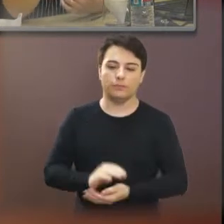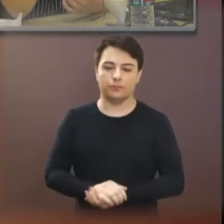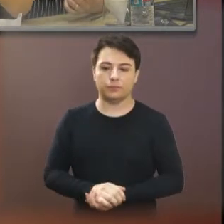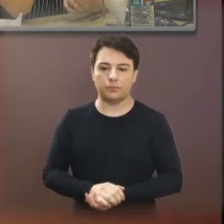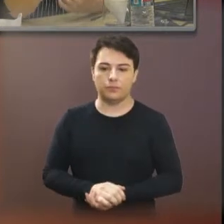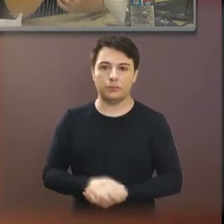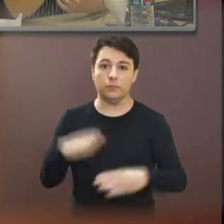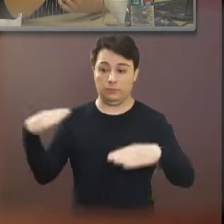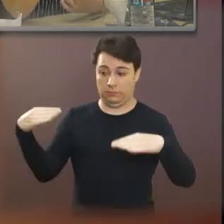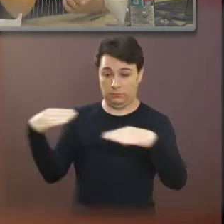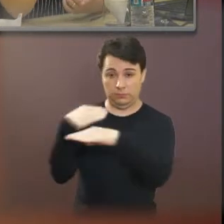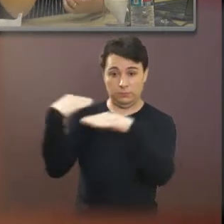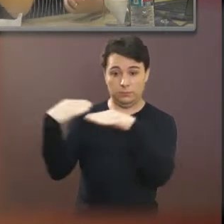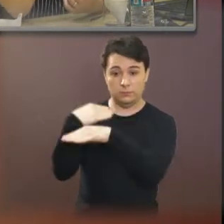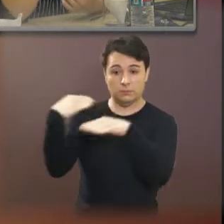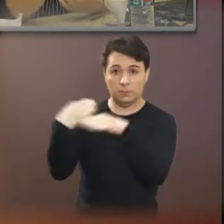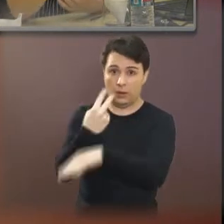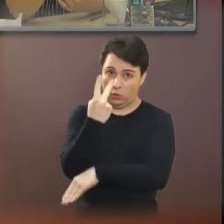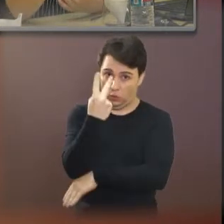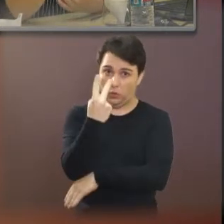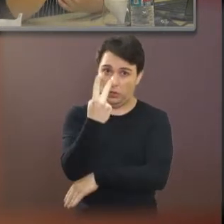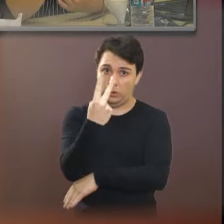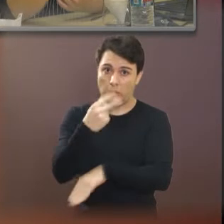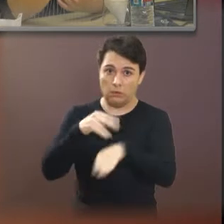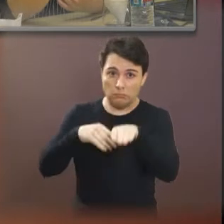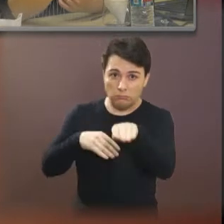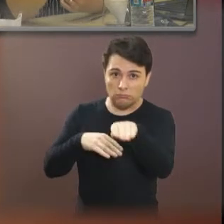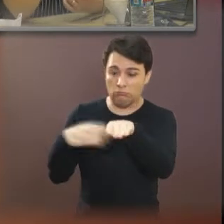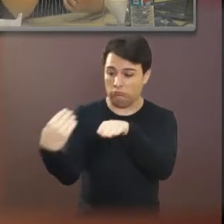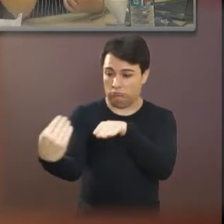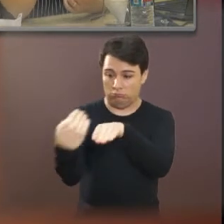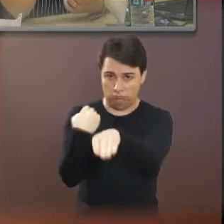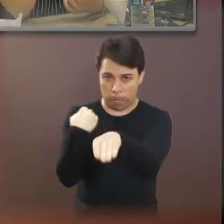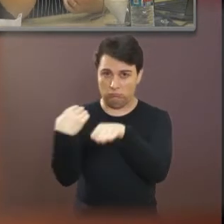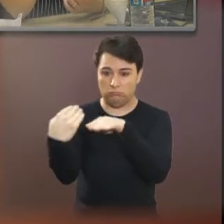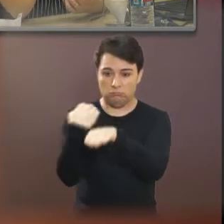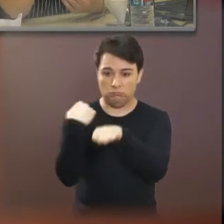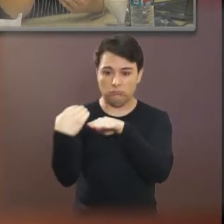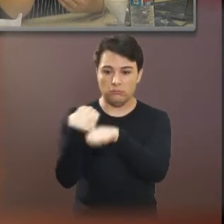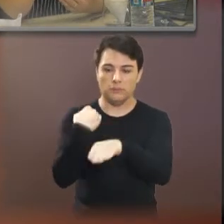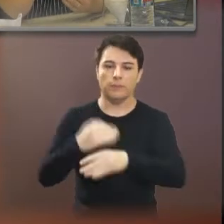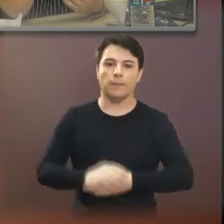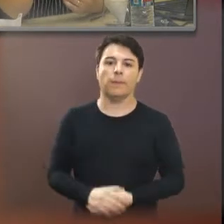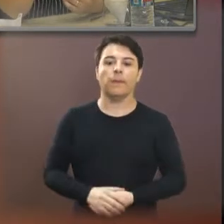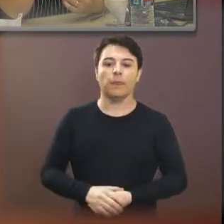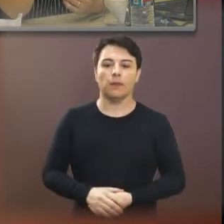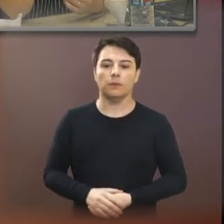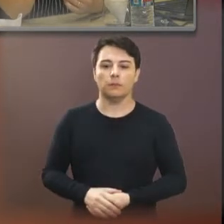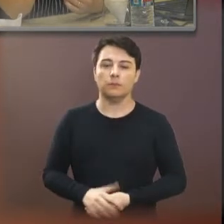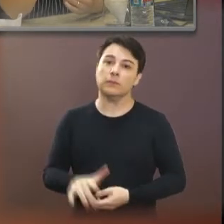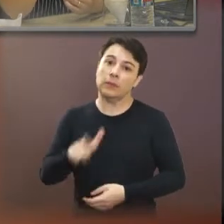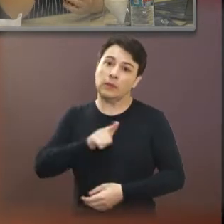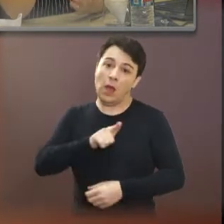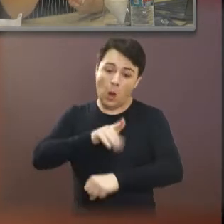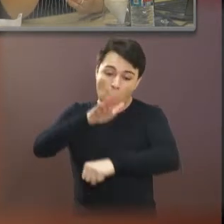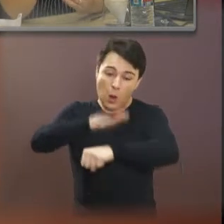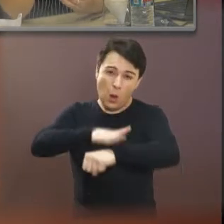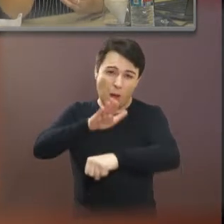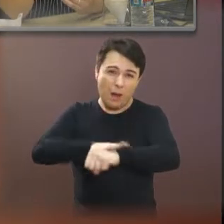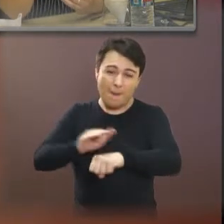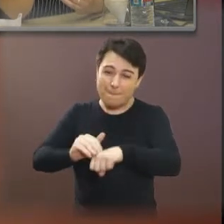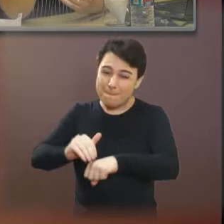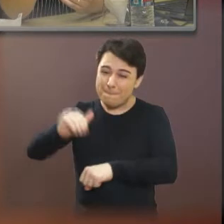dois sentidos, ida e volta. Metade vai, 6 mil vai, 6 mil volta. Existem picos de horário, então